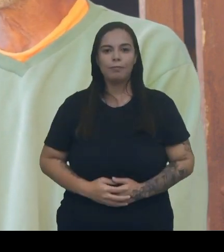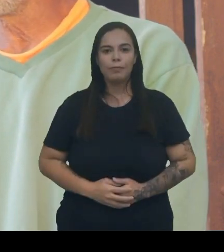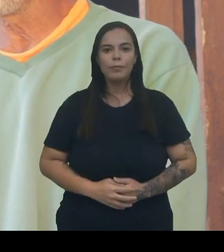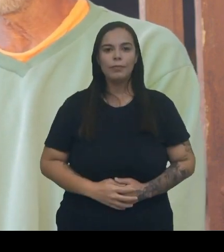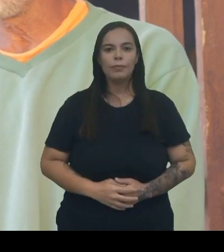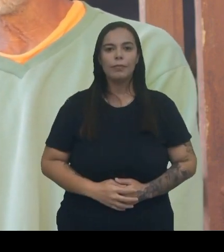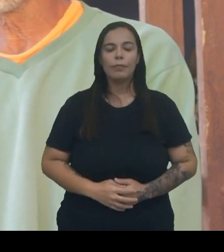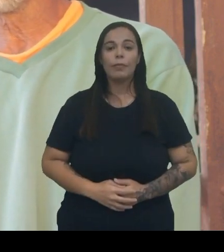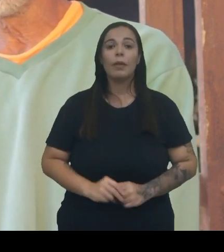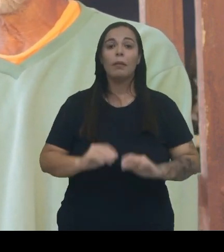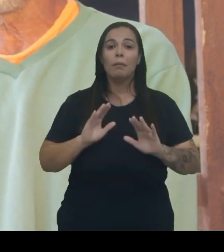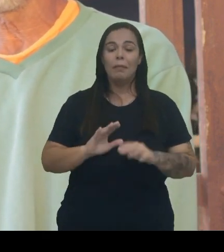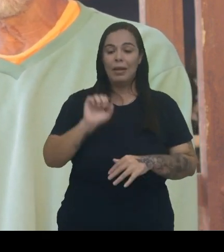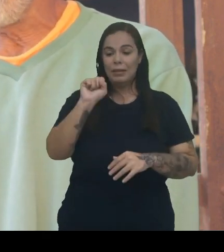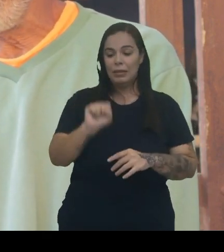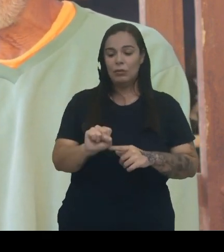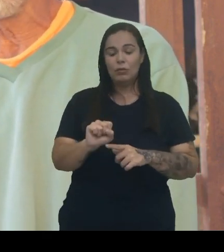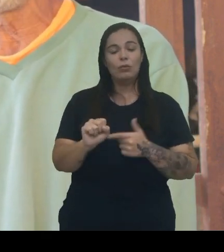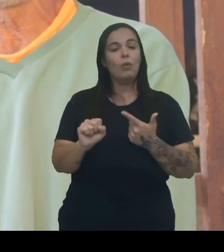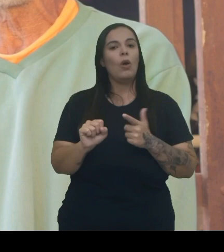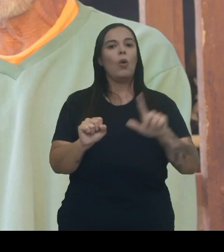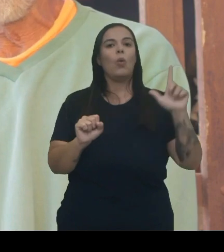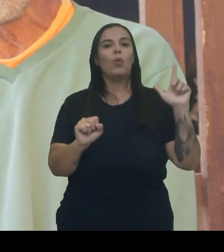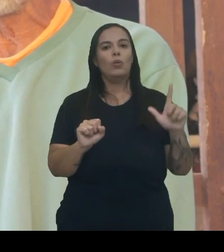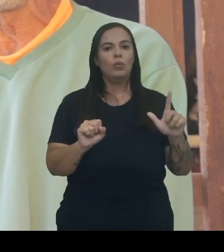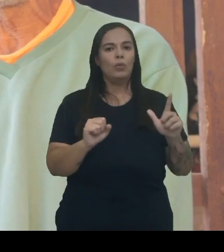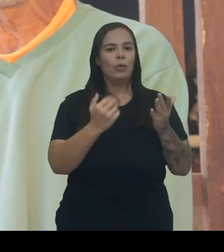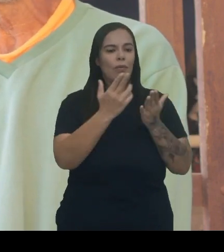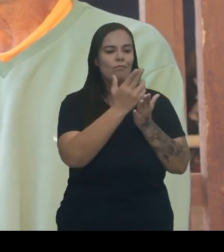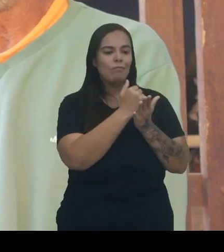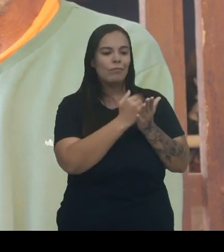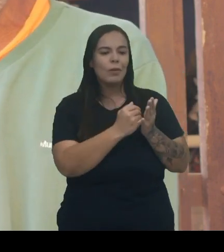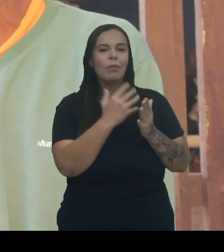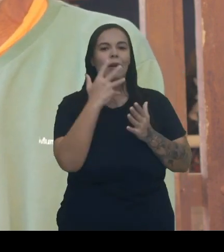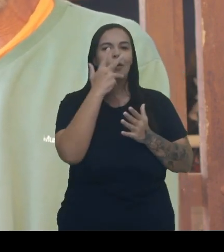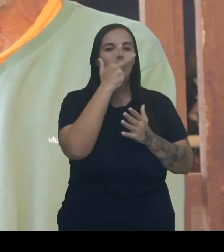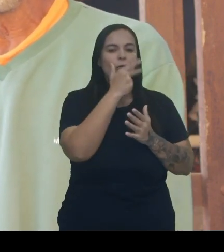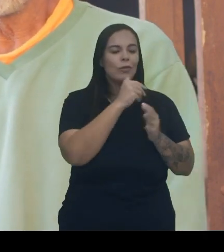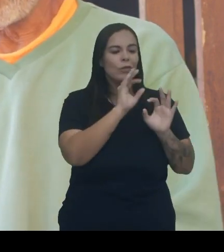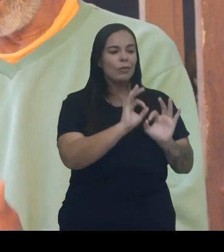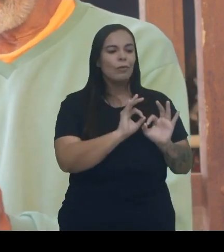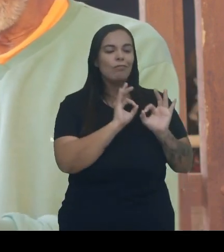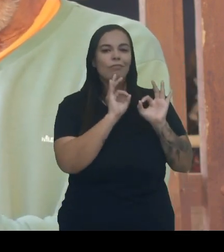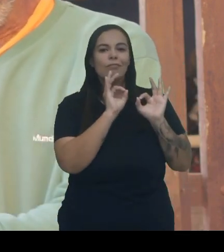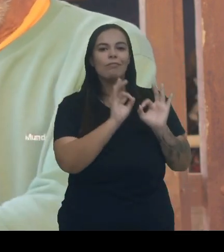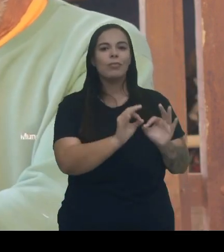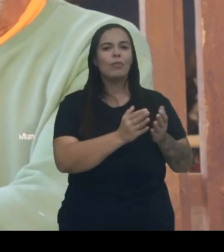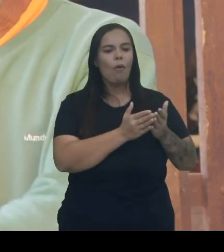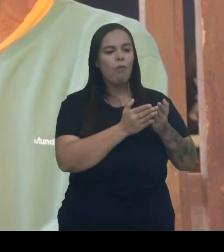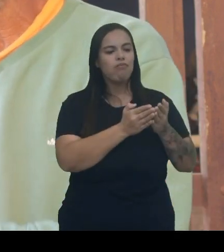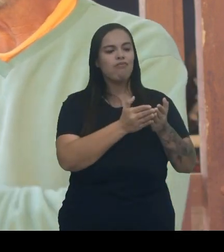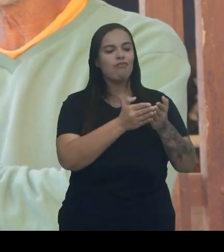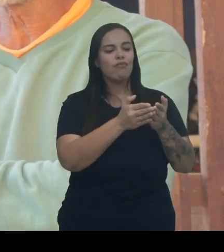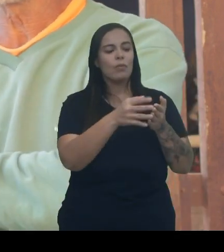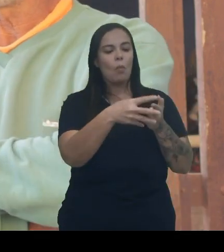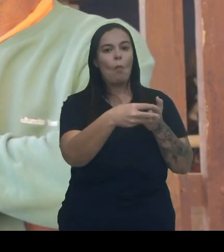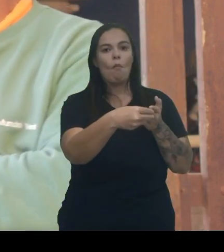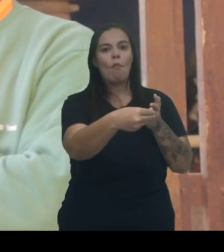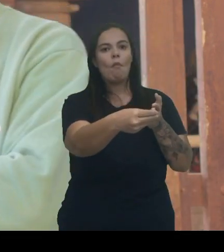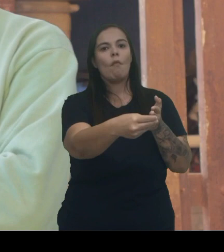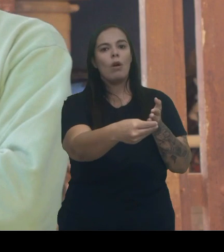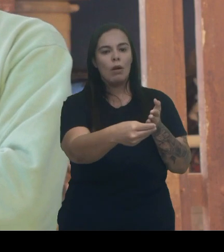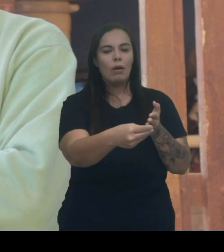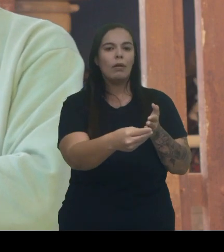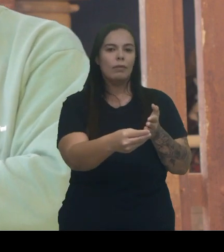a do sul é uma outra coisa, é mais bem feita, mais bonitinha, anda mais, que tem a proa mais filada, tá